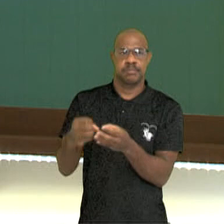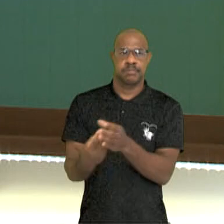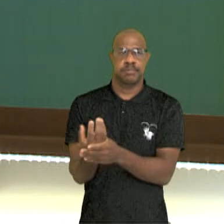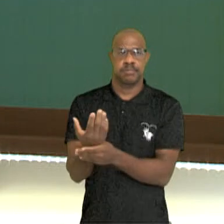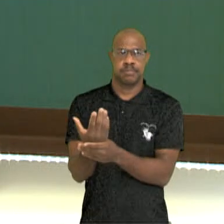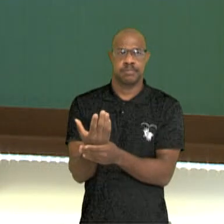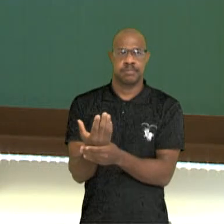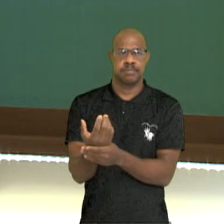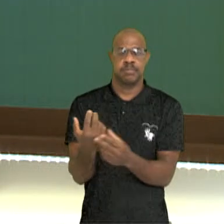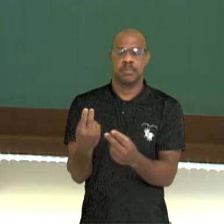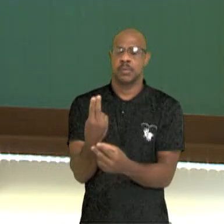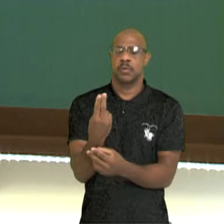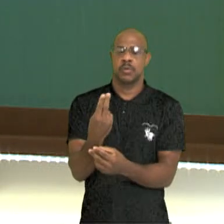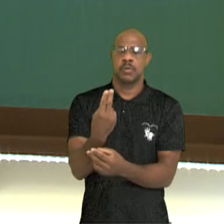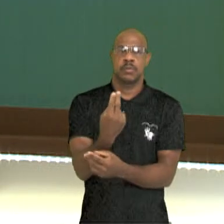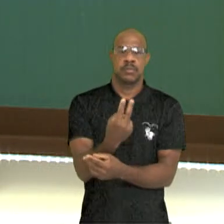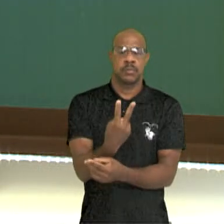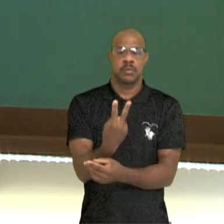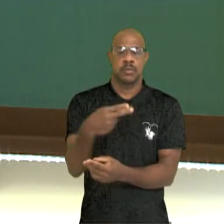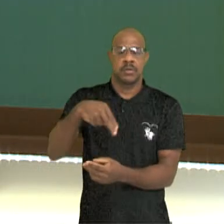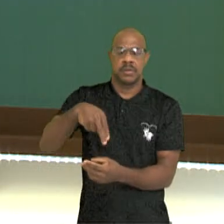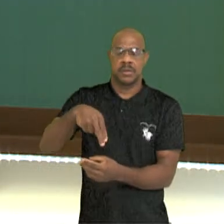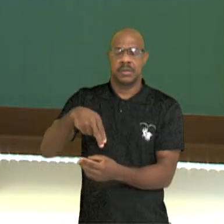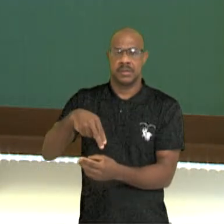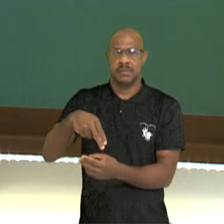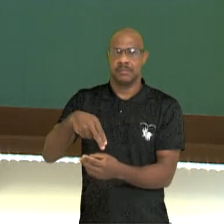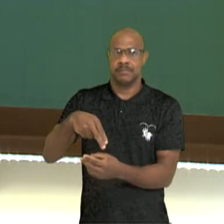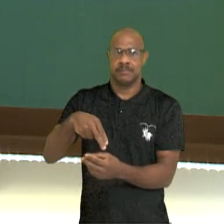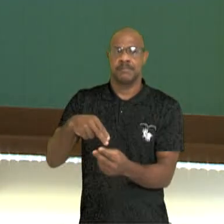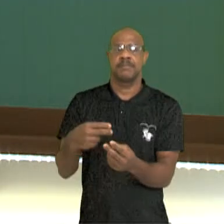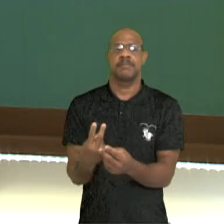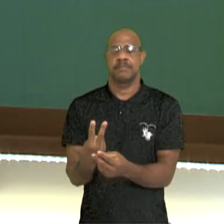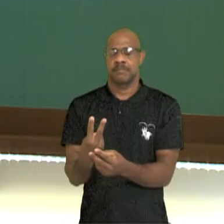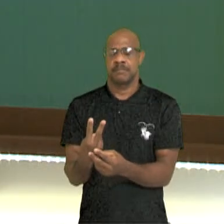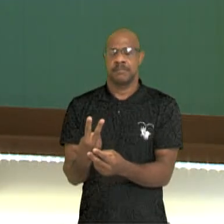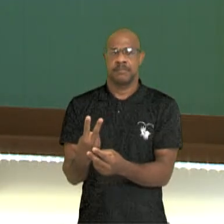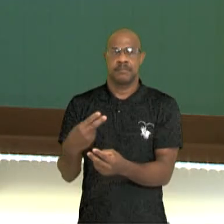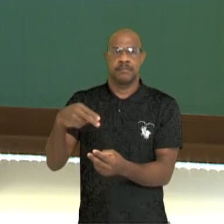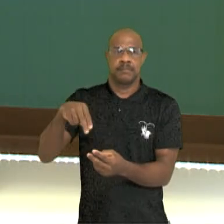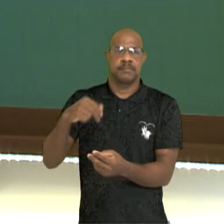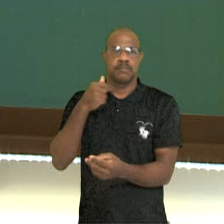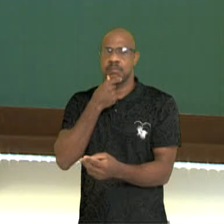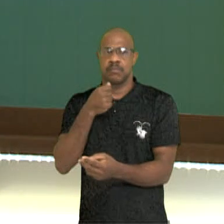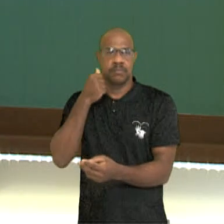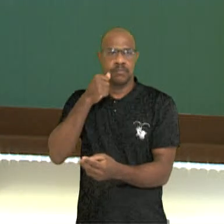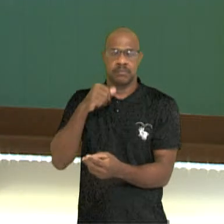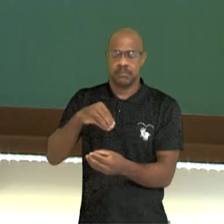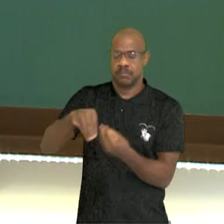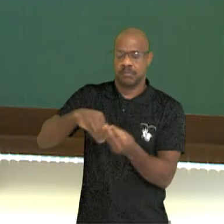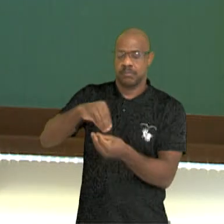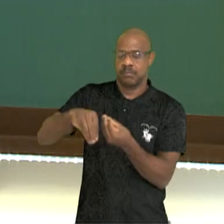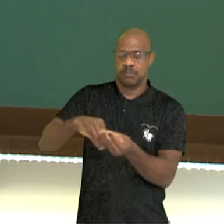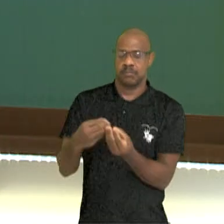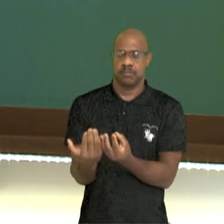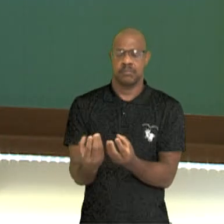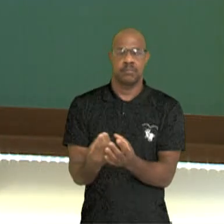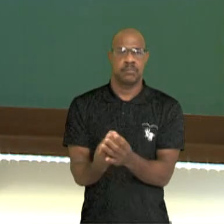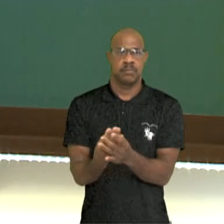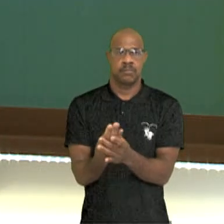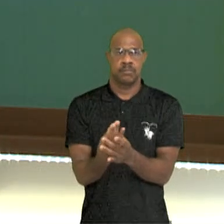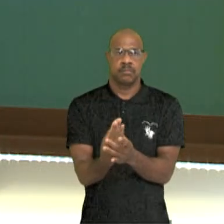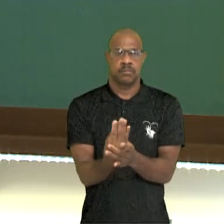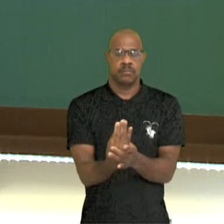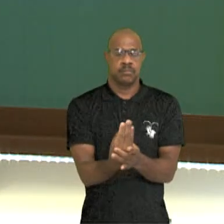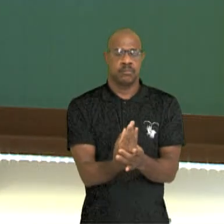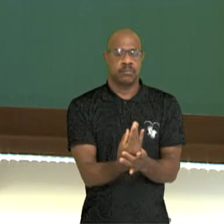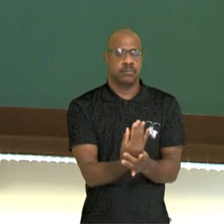zigoto 2N, né? Então o N do gameta masculino e o N do feminino, forma um esporófito jovem, ele começa a se desenvolver